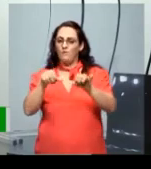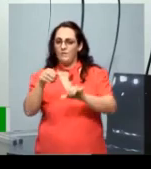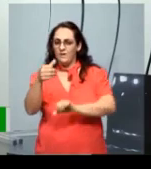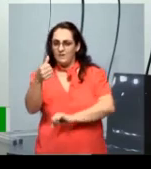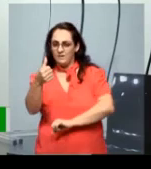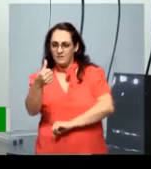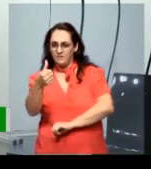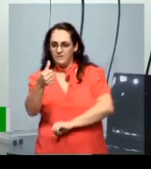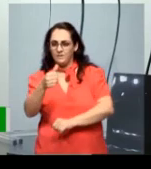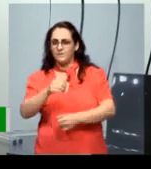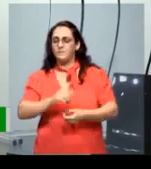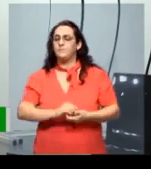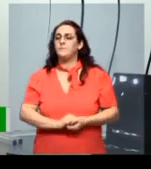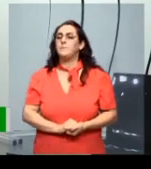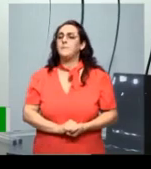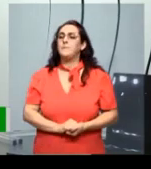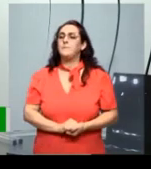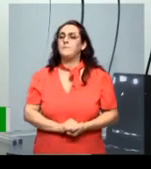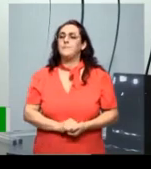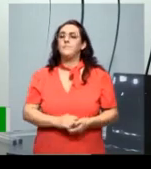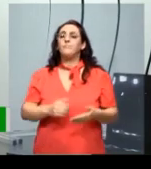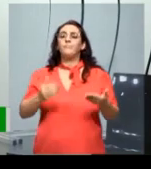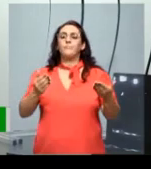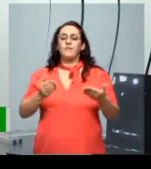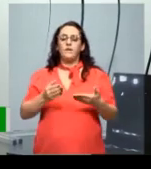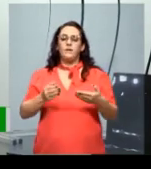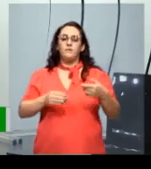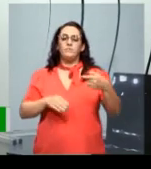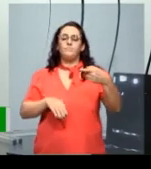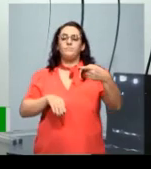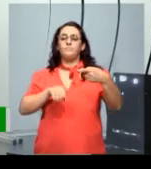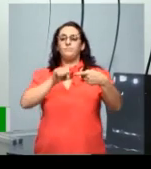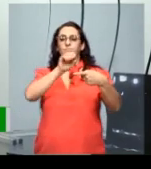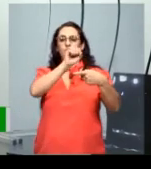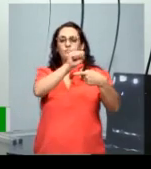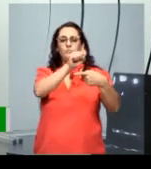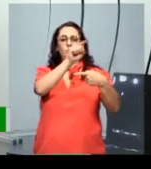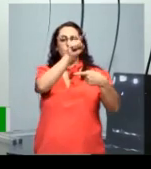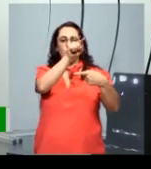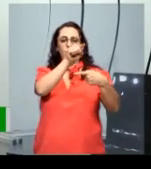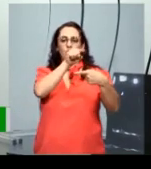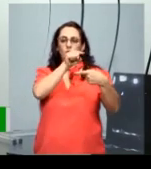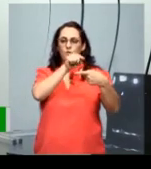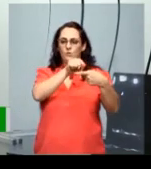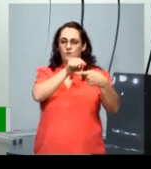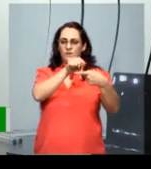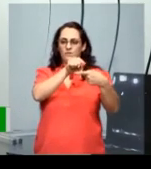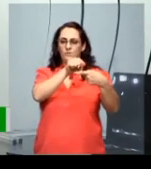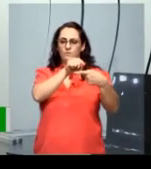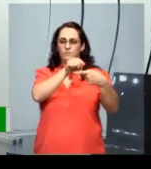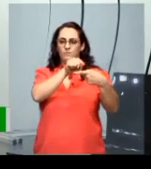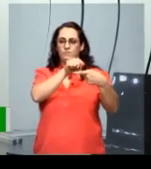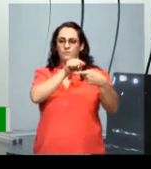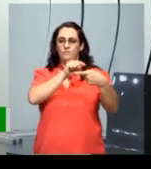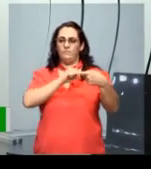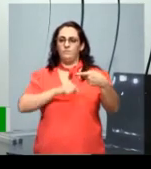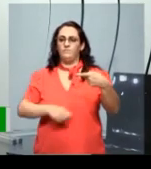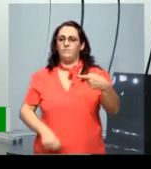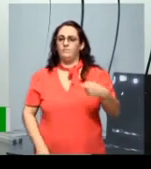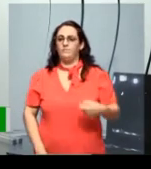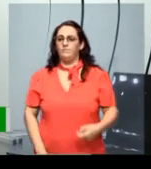conta aqui será igual a 8 fatorial. Só um momento.